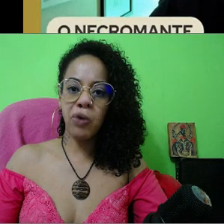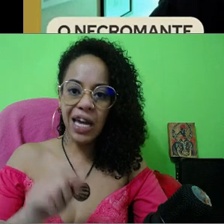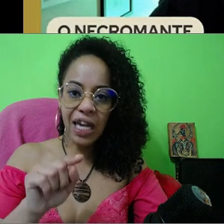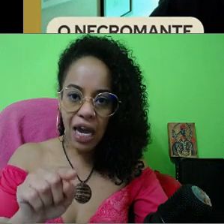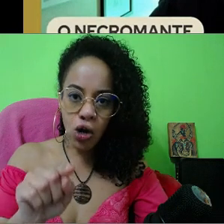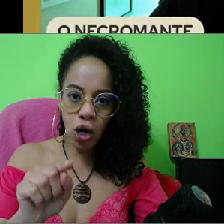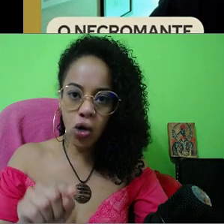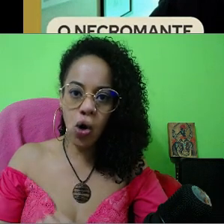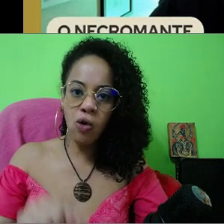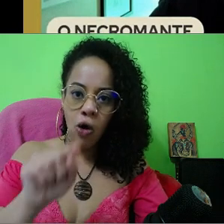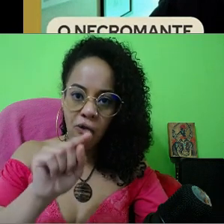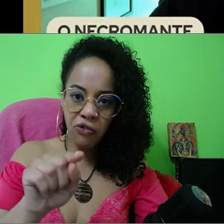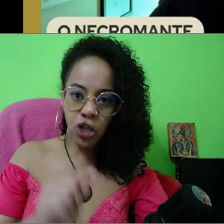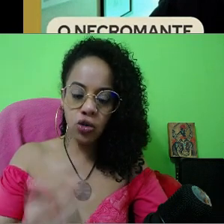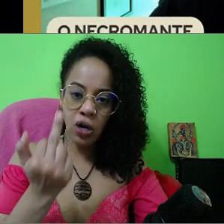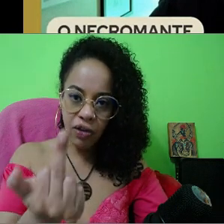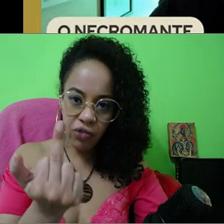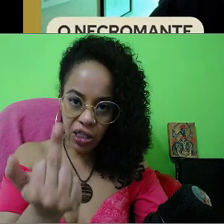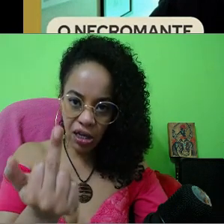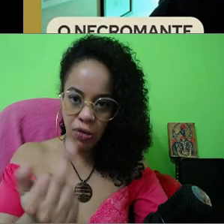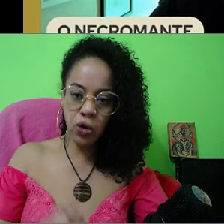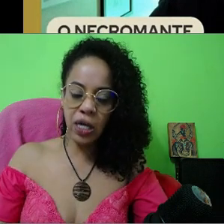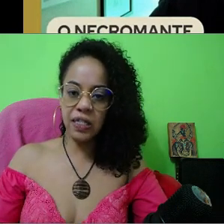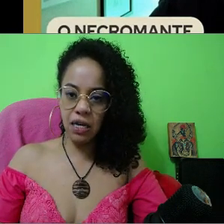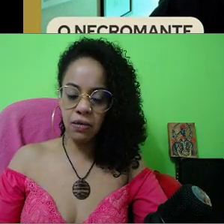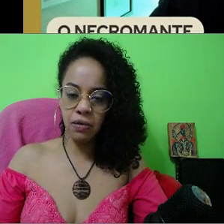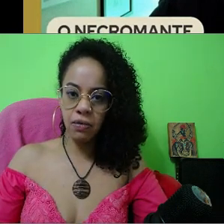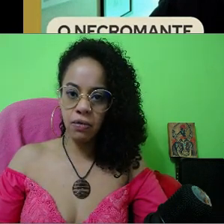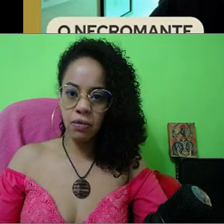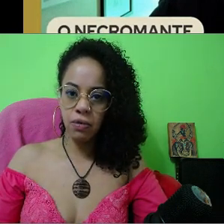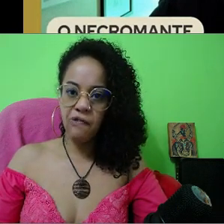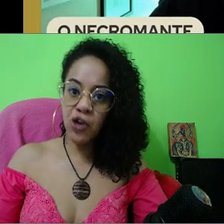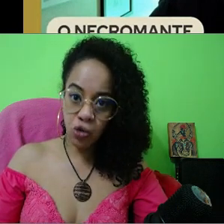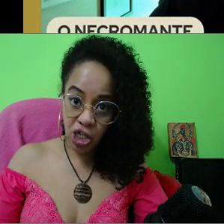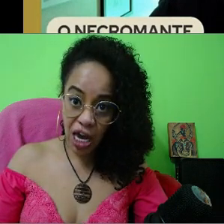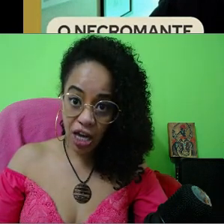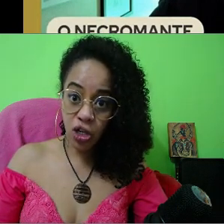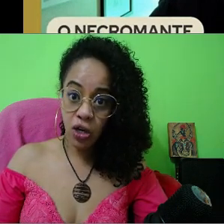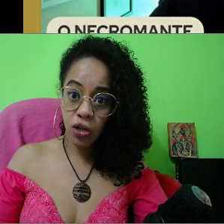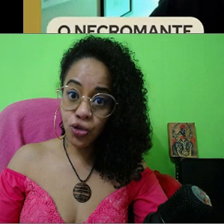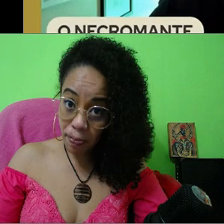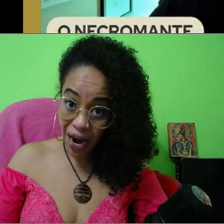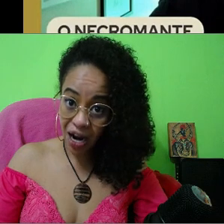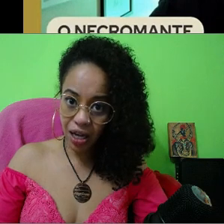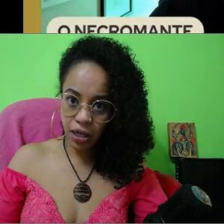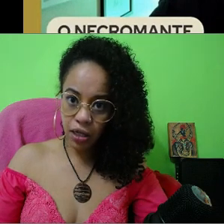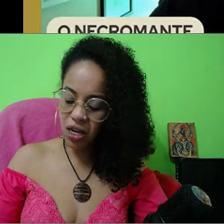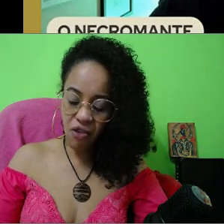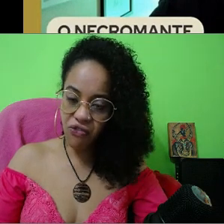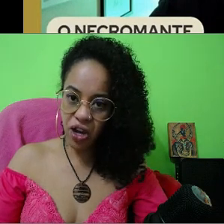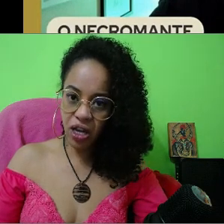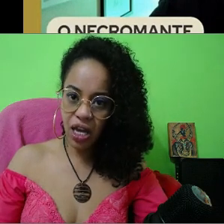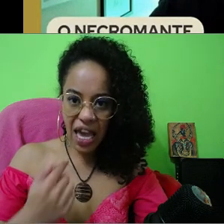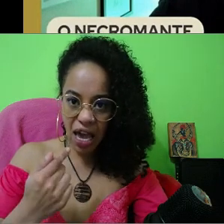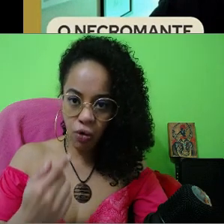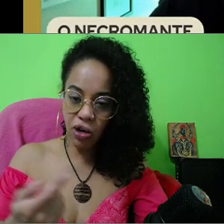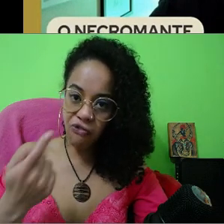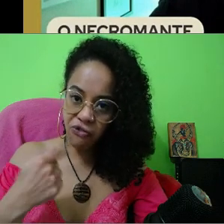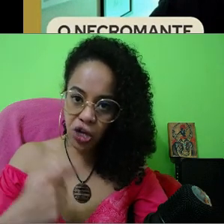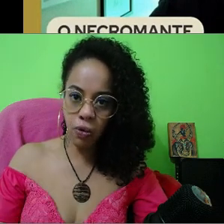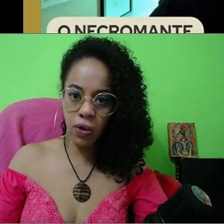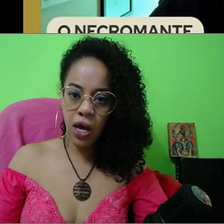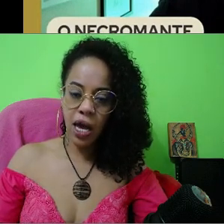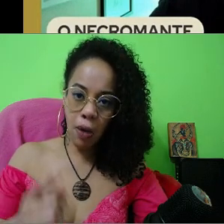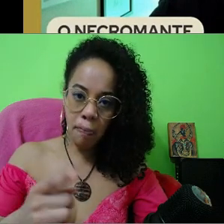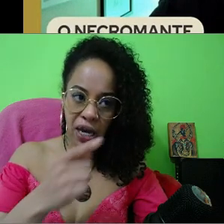porque quem colocou o vídeo que você terminou assim foi no chat do Marley Não foi eu